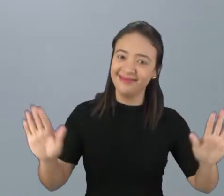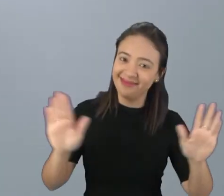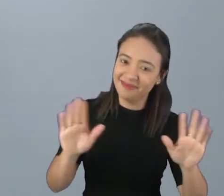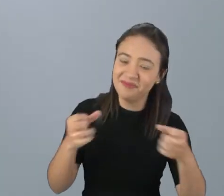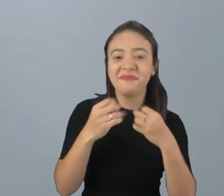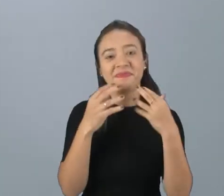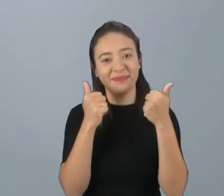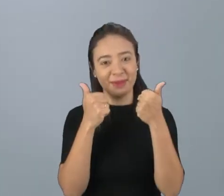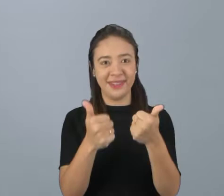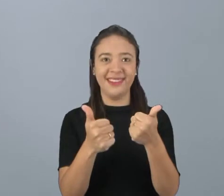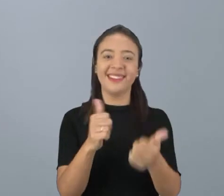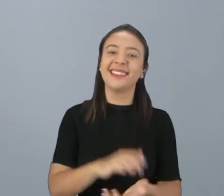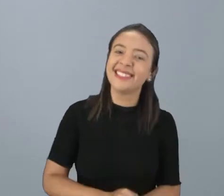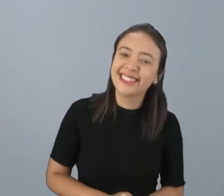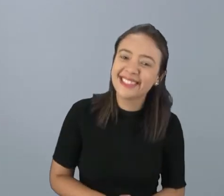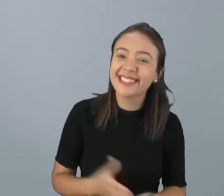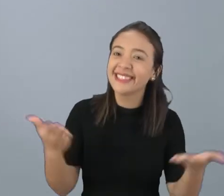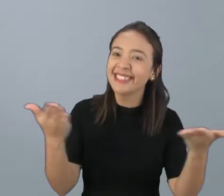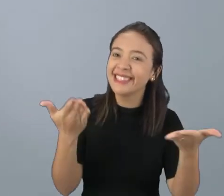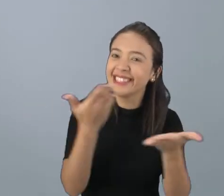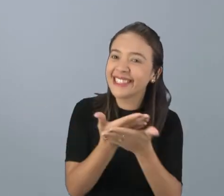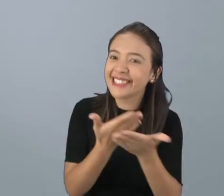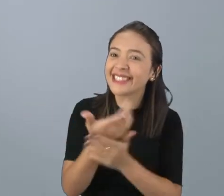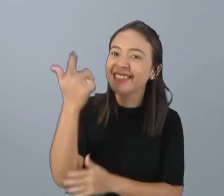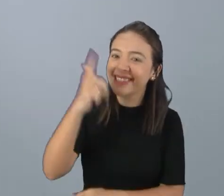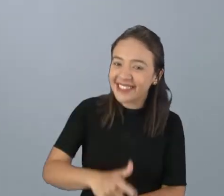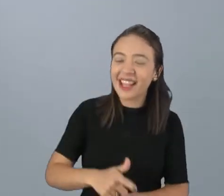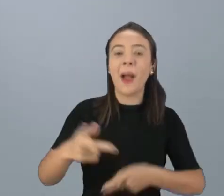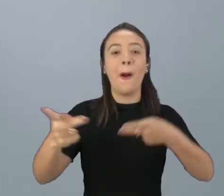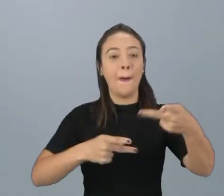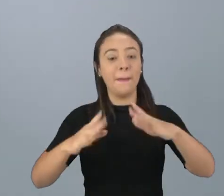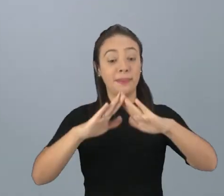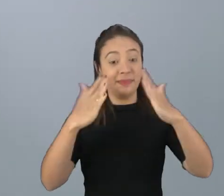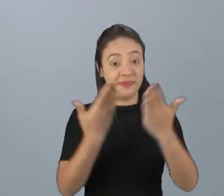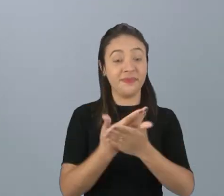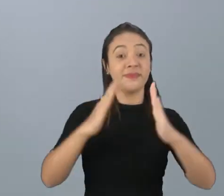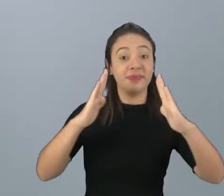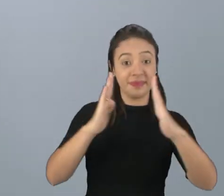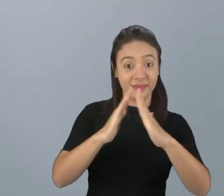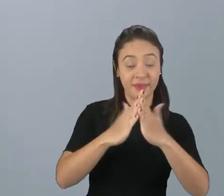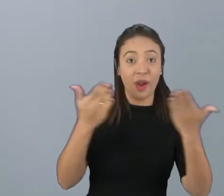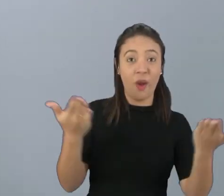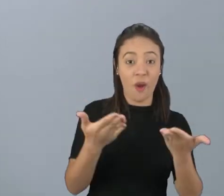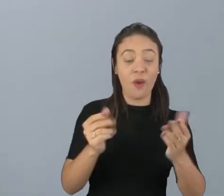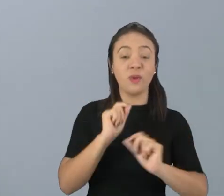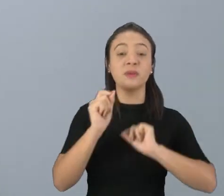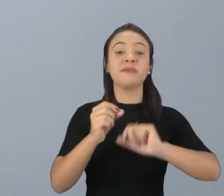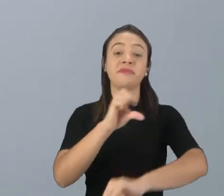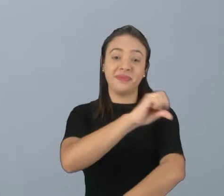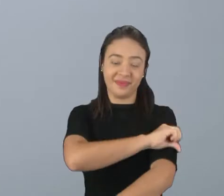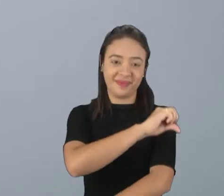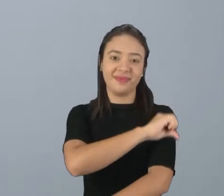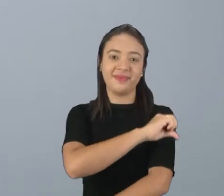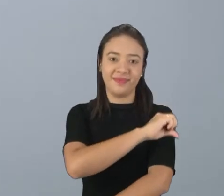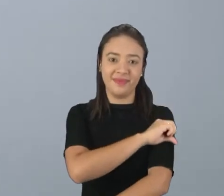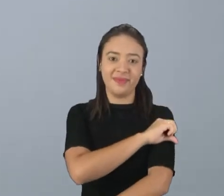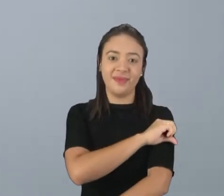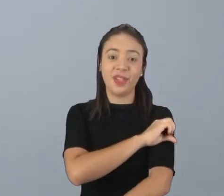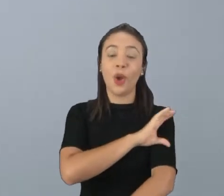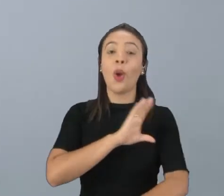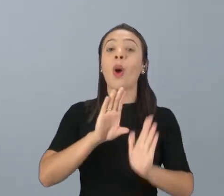Olá, tudo bem com você? Vamos hoje para mais uma aula do projeto Escola em Casa, nossa aula conteúdo para o 9º ano, conteúdo